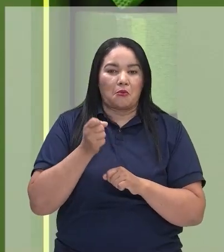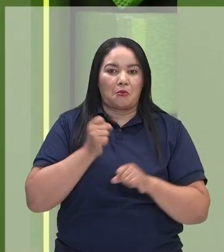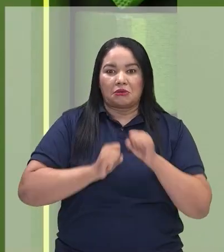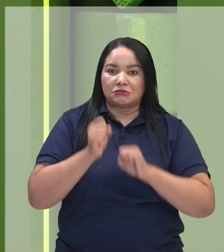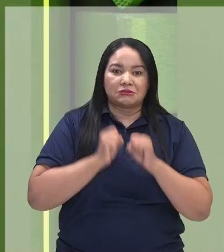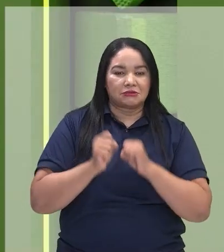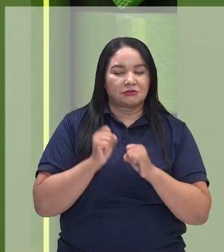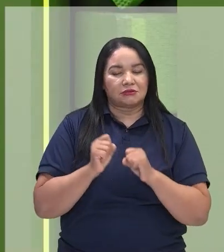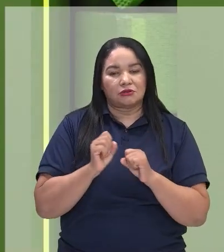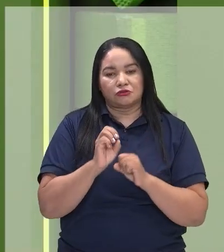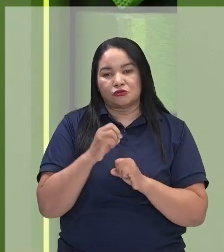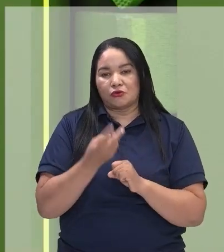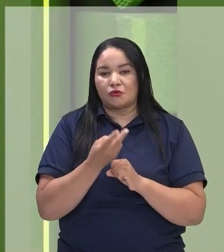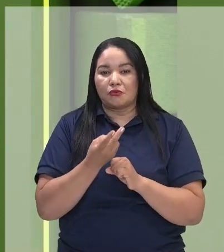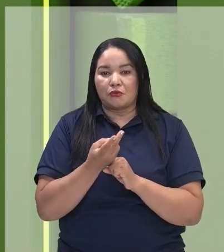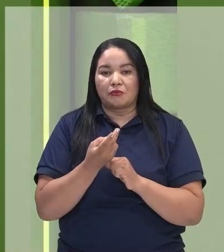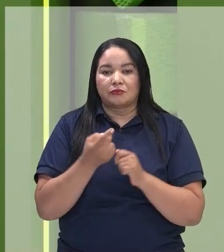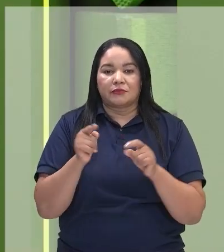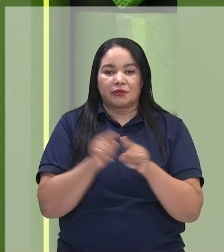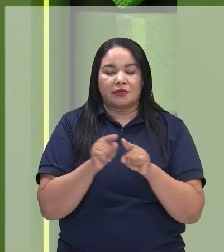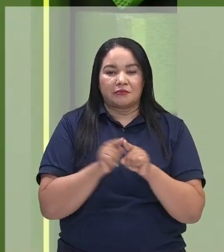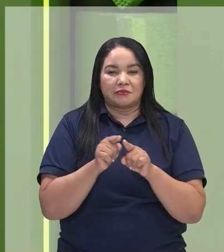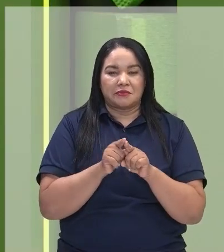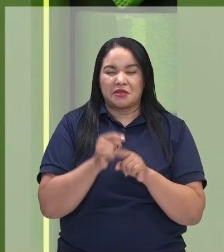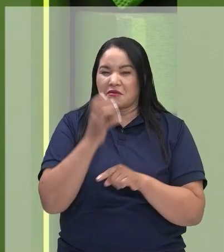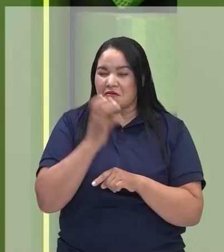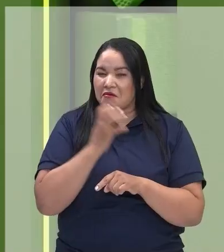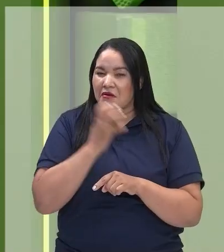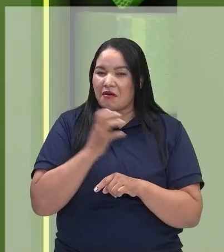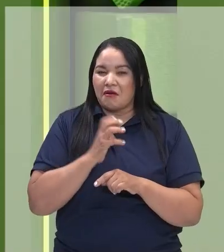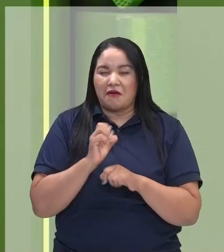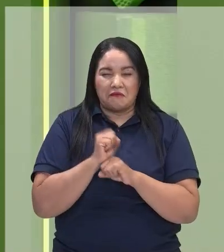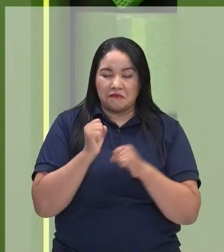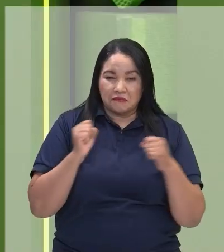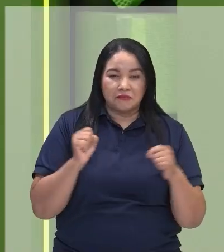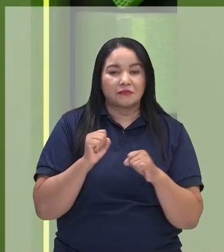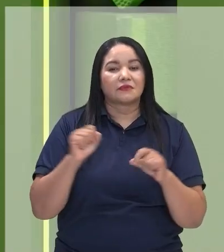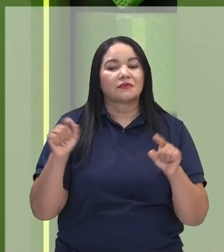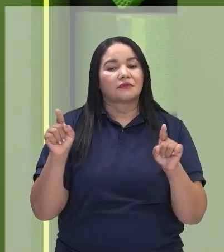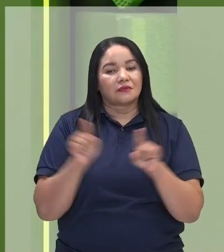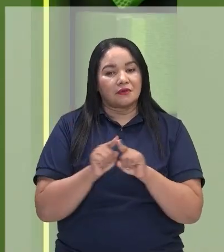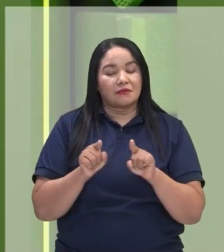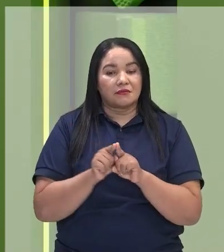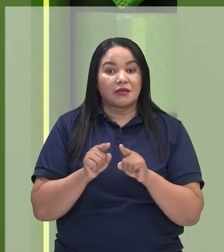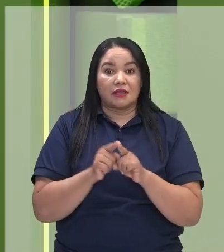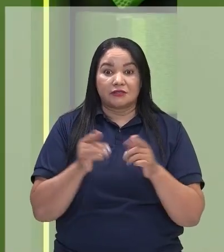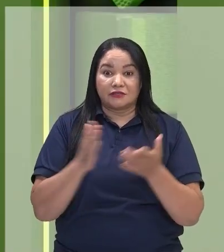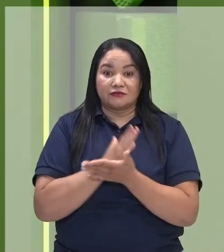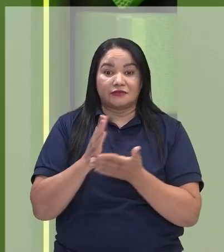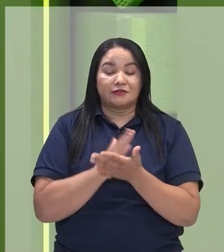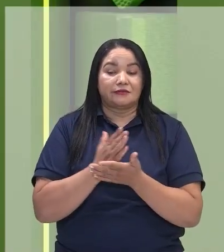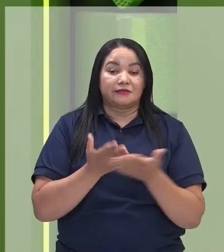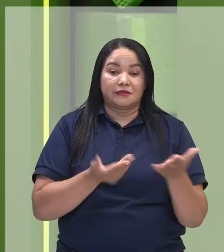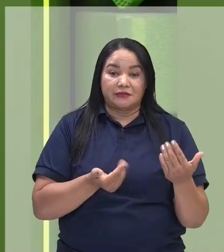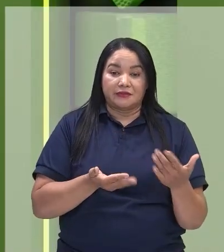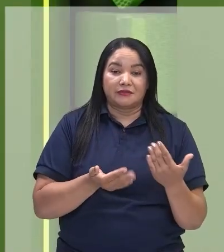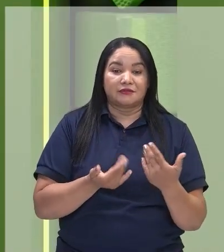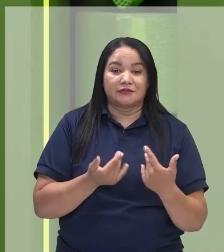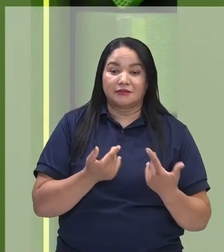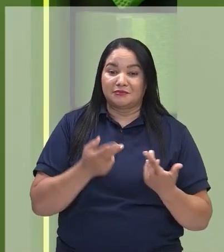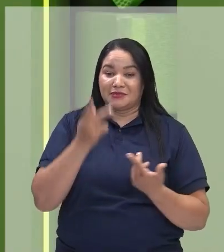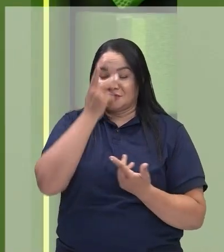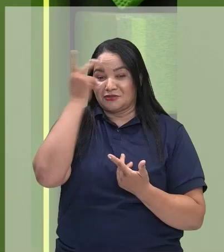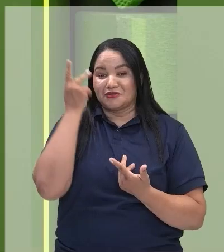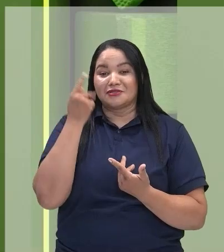ansiedade, ou até mesmo para irritabilidade, né? Então, por isso que muitas vezes os adolescentes são chamados de